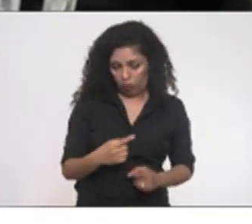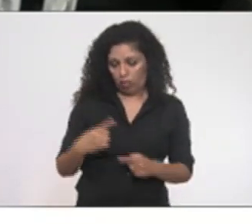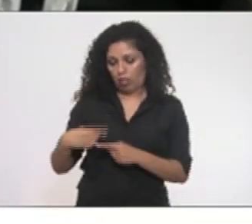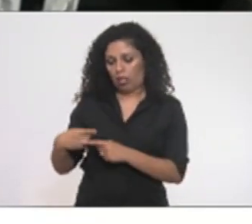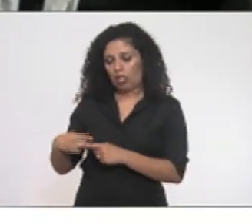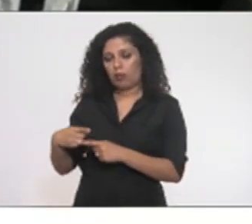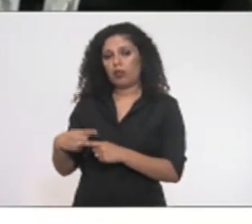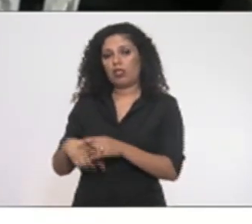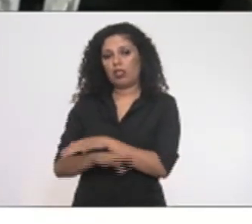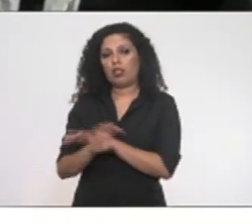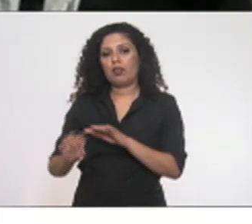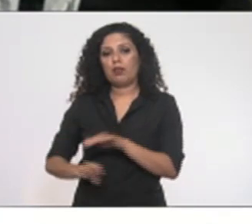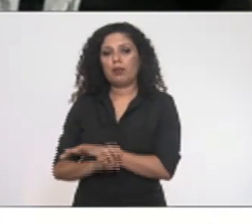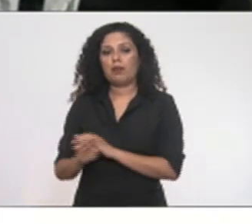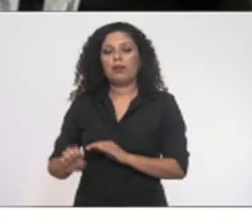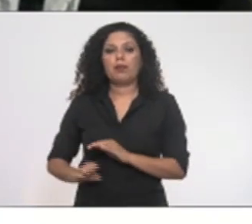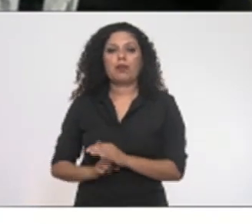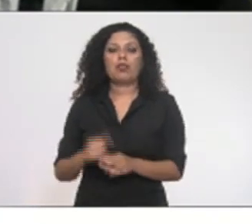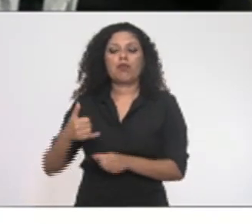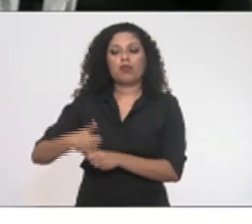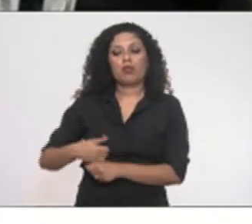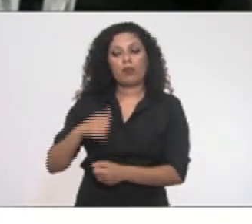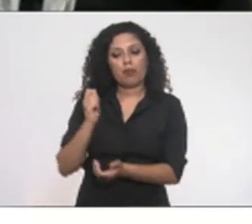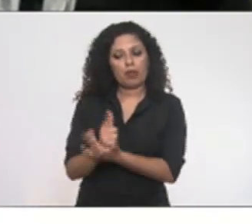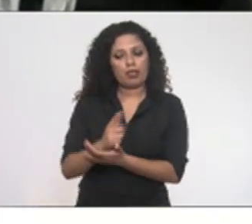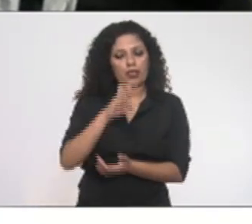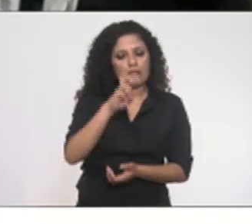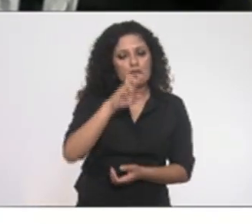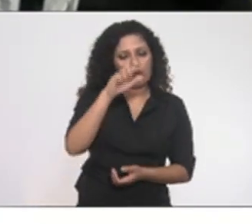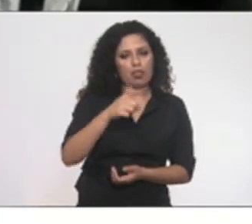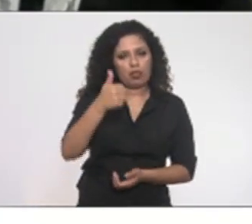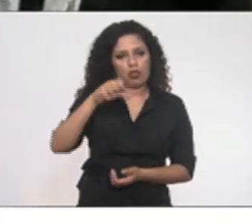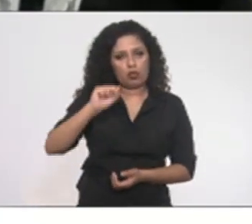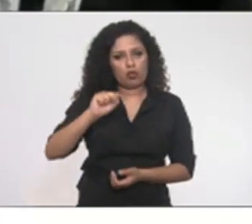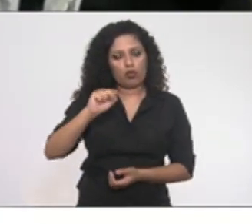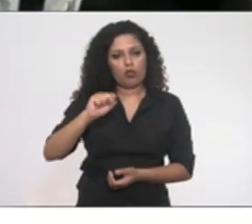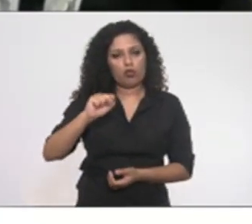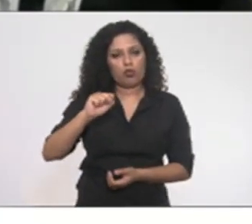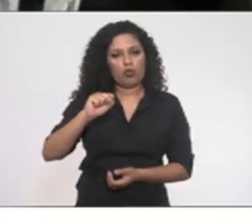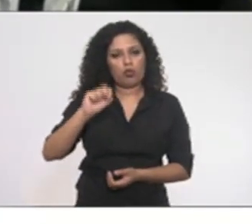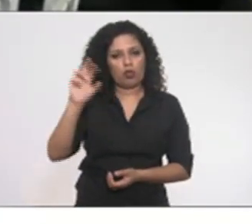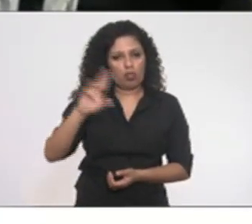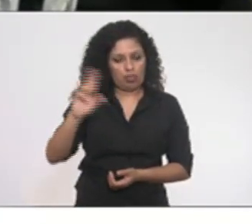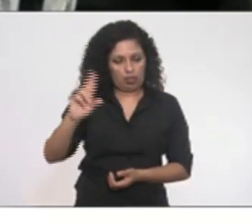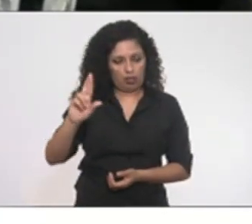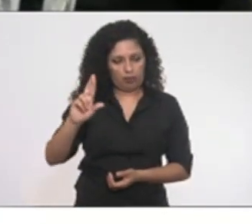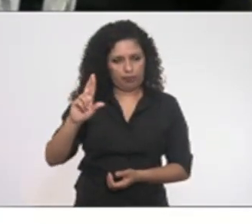paga R$ 5,18, se eu não me engano, hoje, e essa tarifa vai cair para algo em torno de